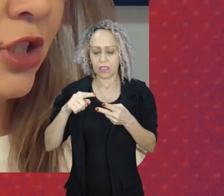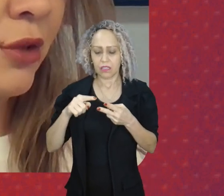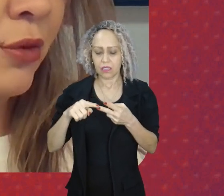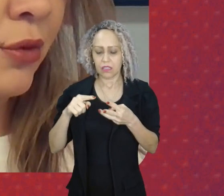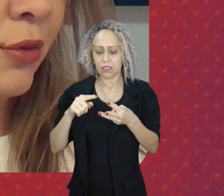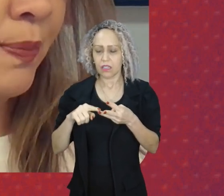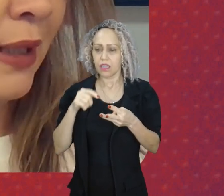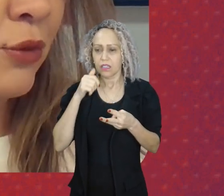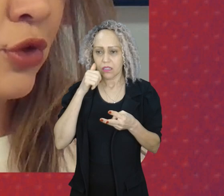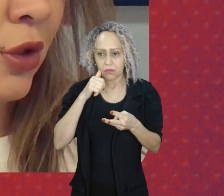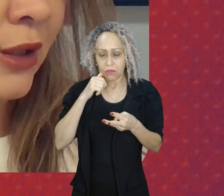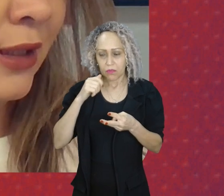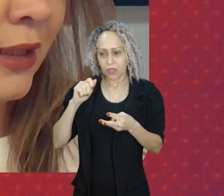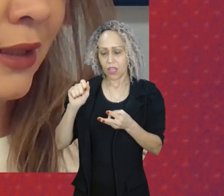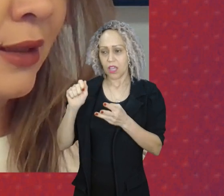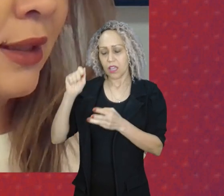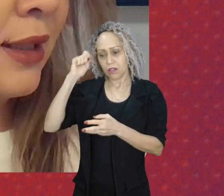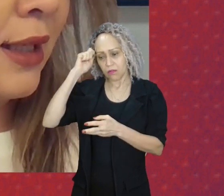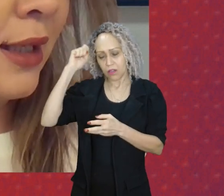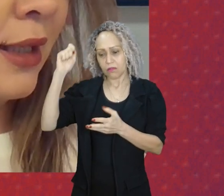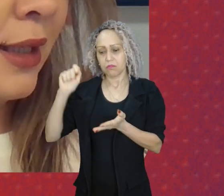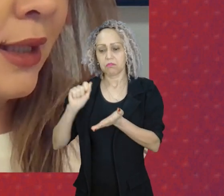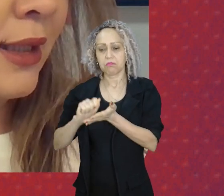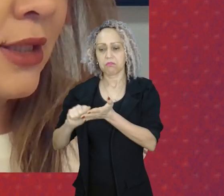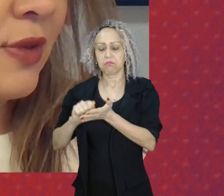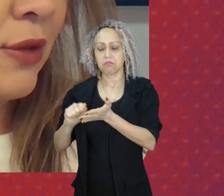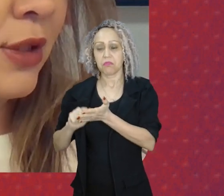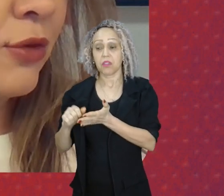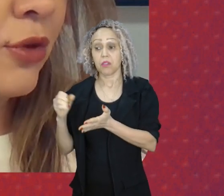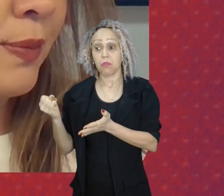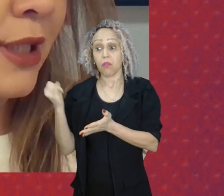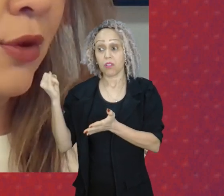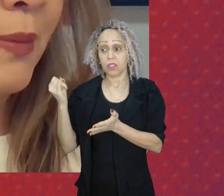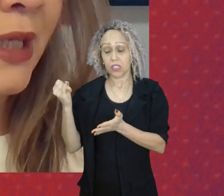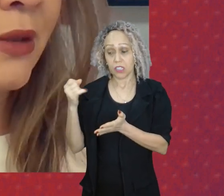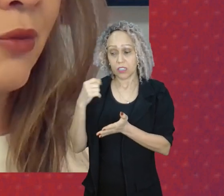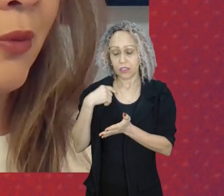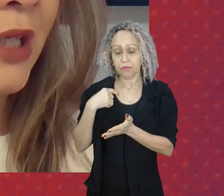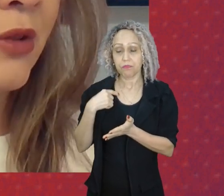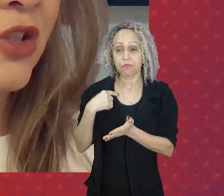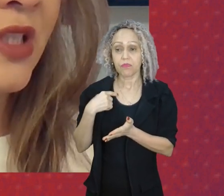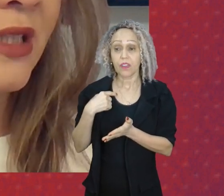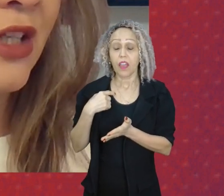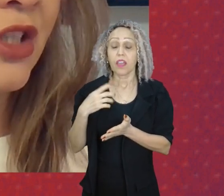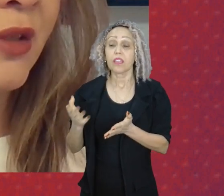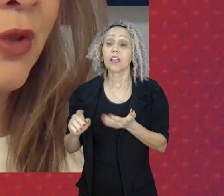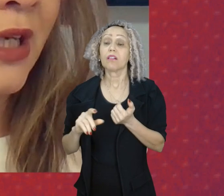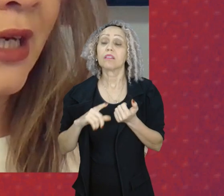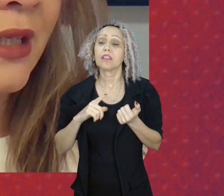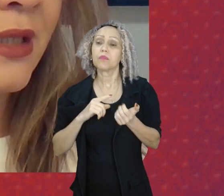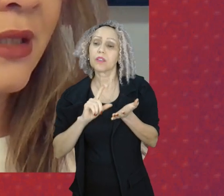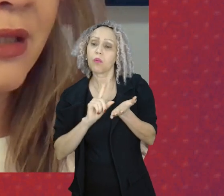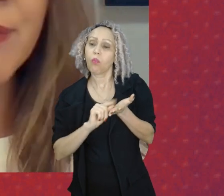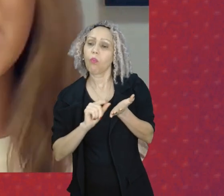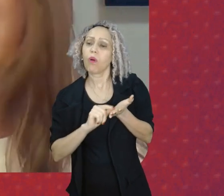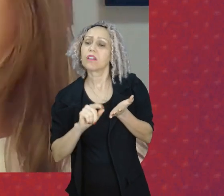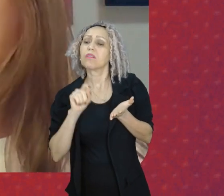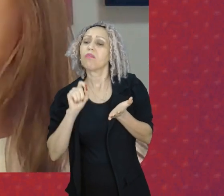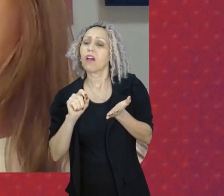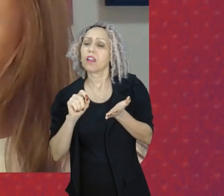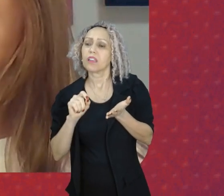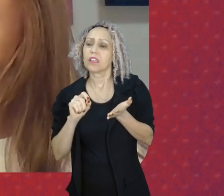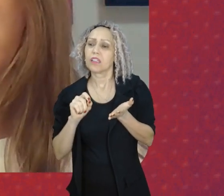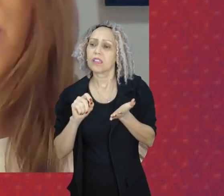escreveram um artigo para o Jota, né, em que eles falam comentam o aumento da diversidade entre mulheres,